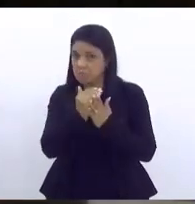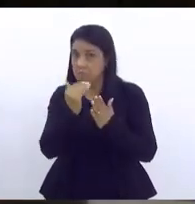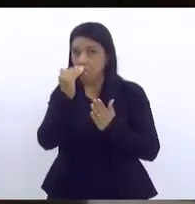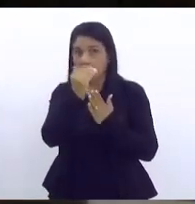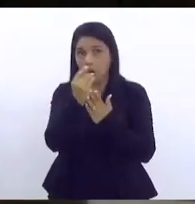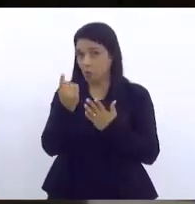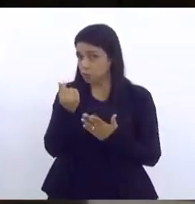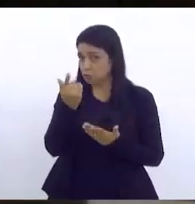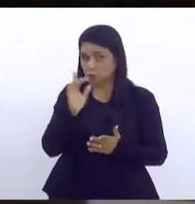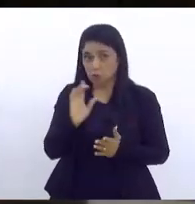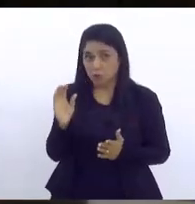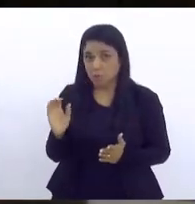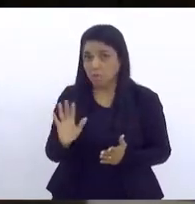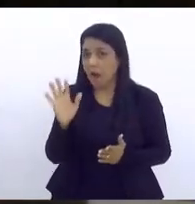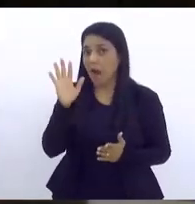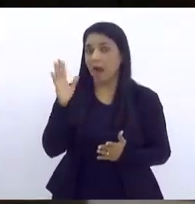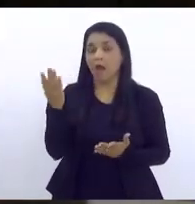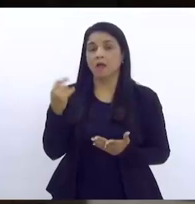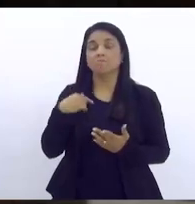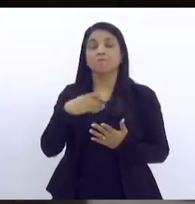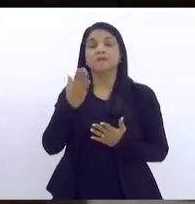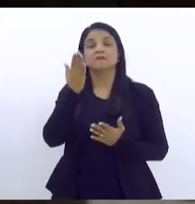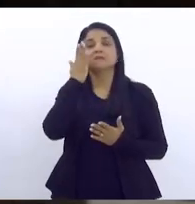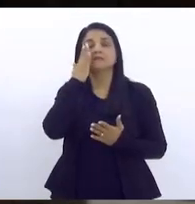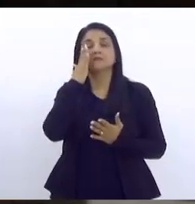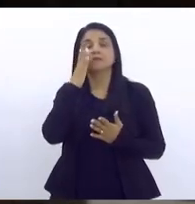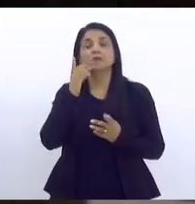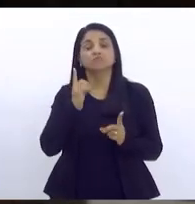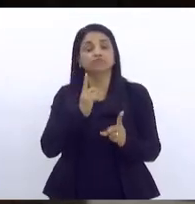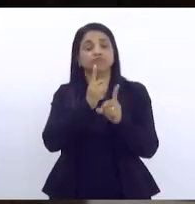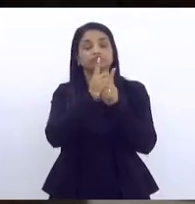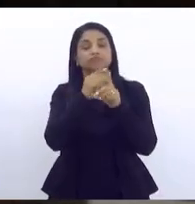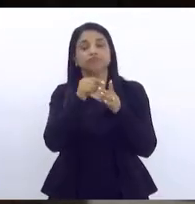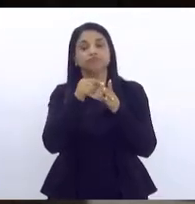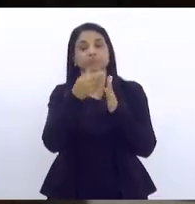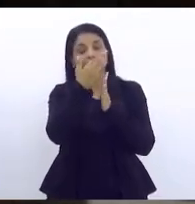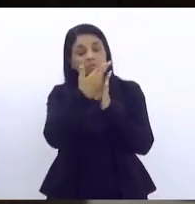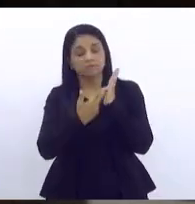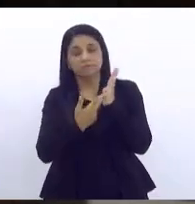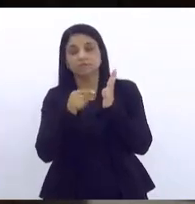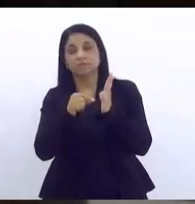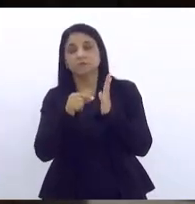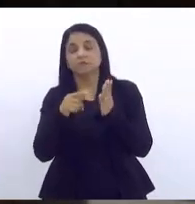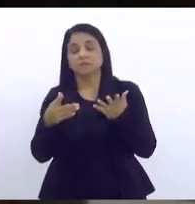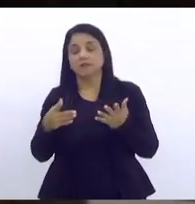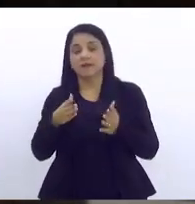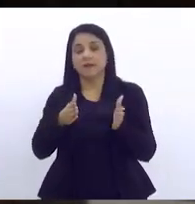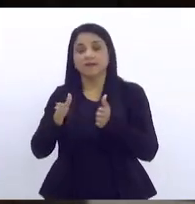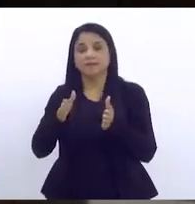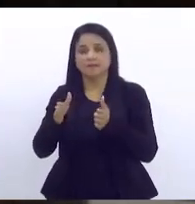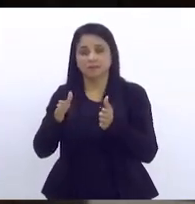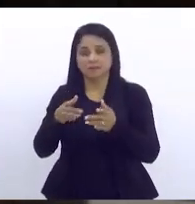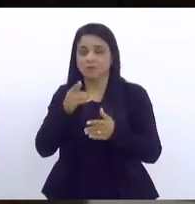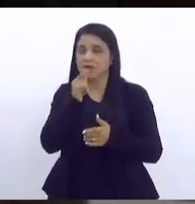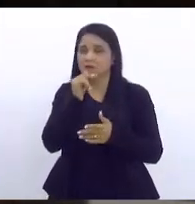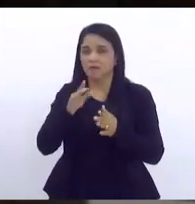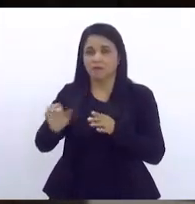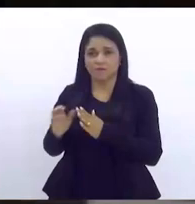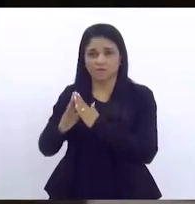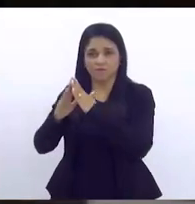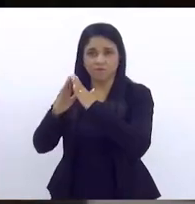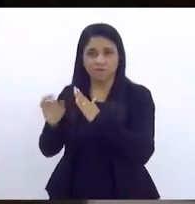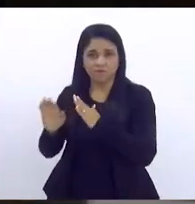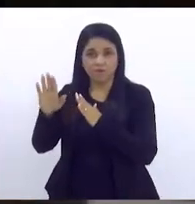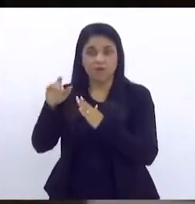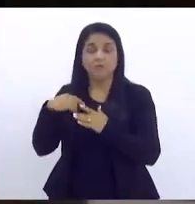saber eh qual foi o diagnóstico do acesso à água em favelas eh que gerou esse valor de 1,8